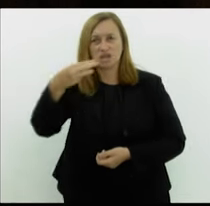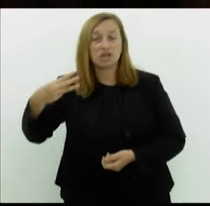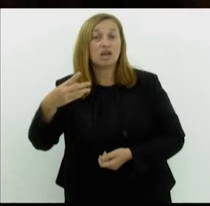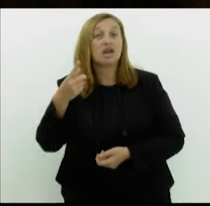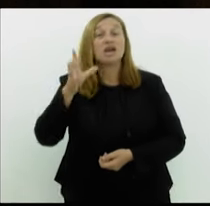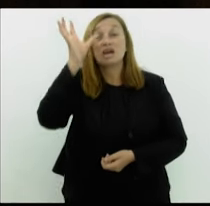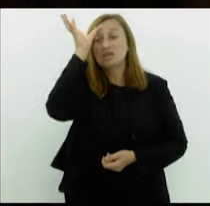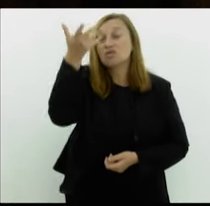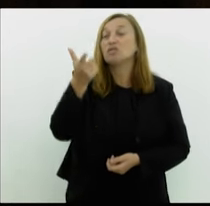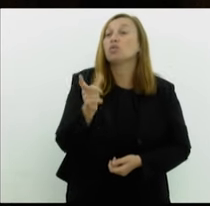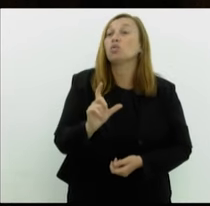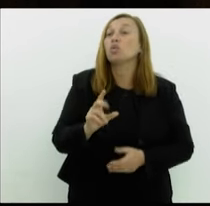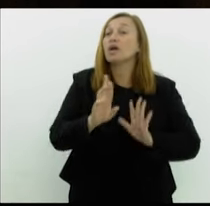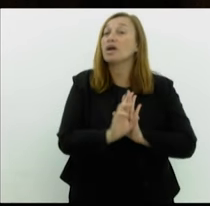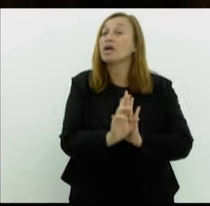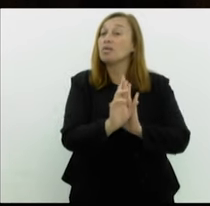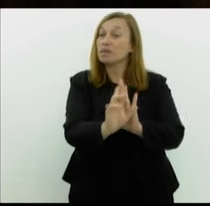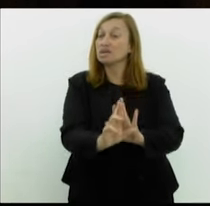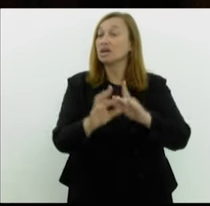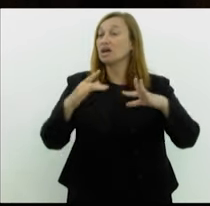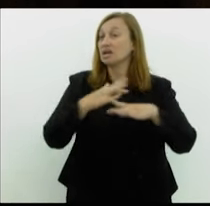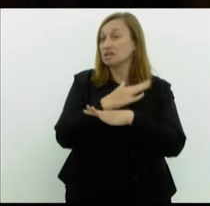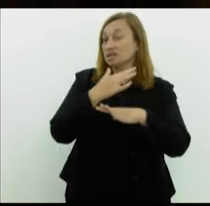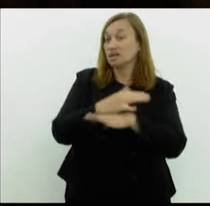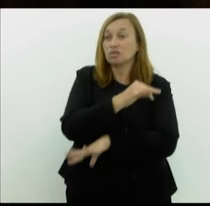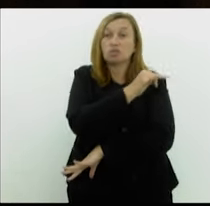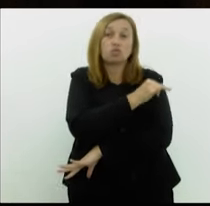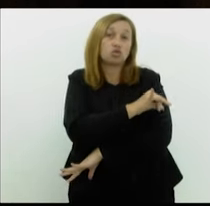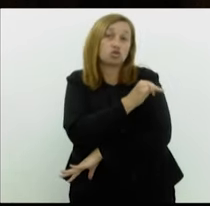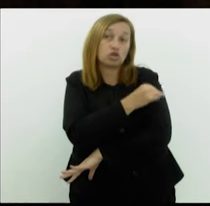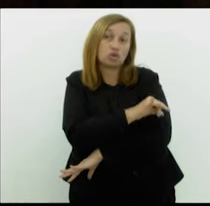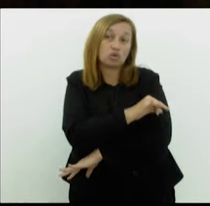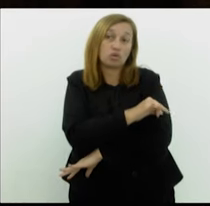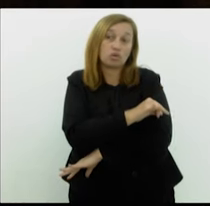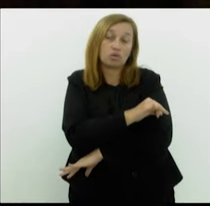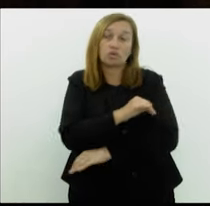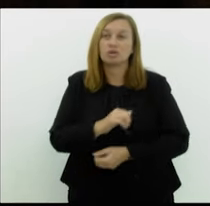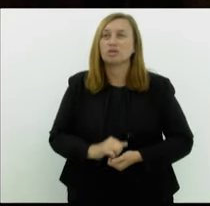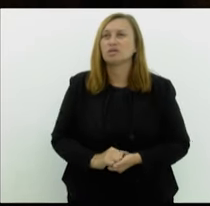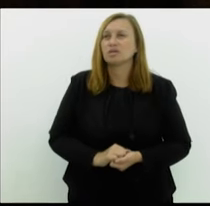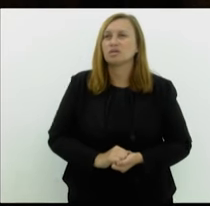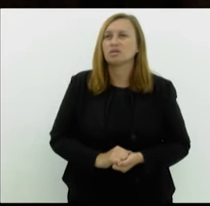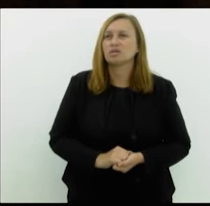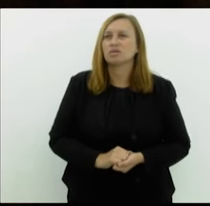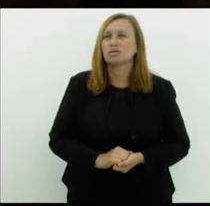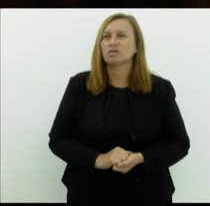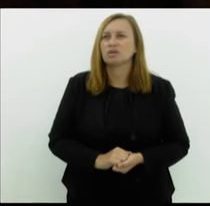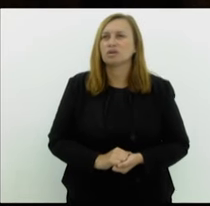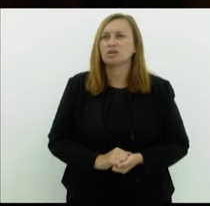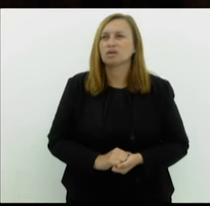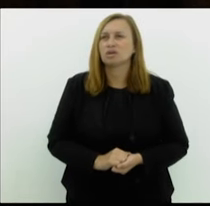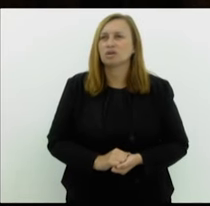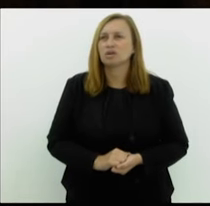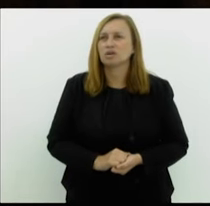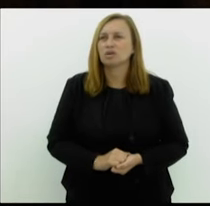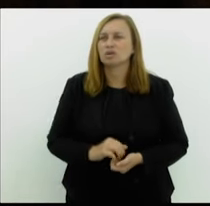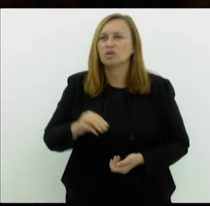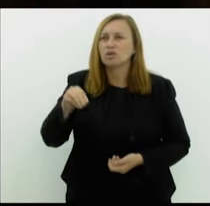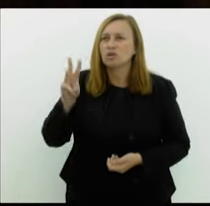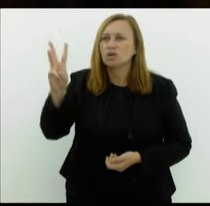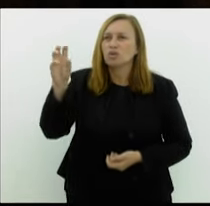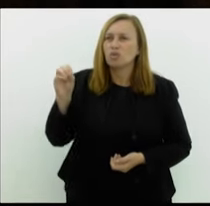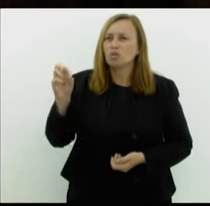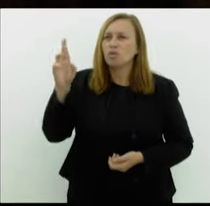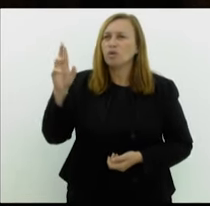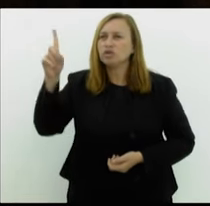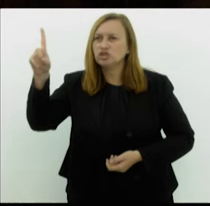resolveram representar a cidade do Rio de Janeiro no World AI